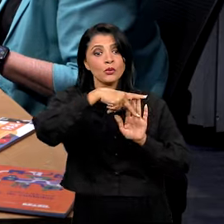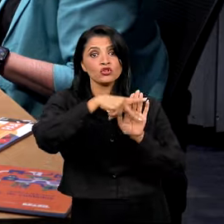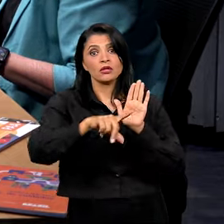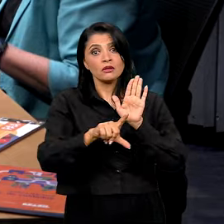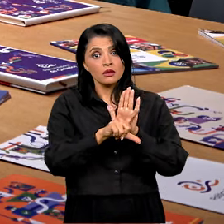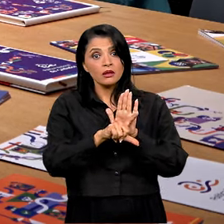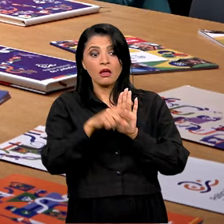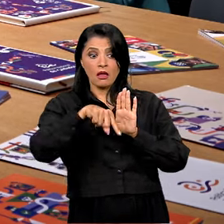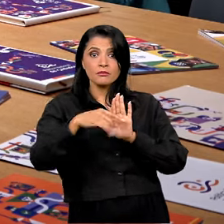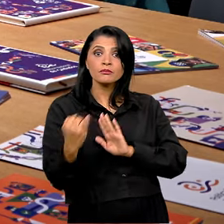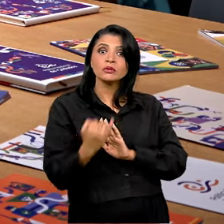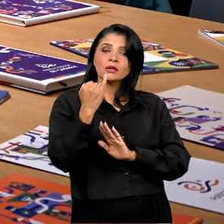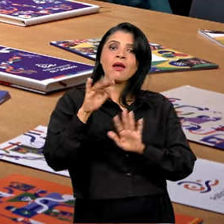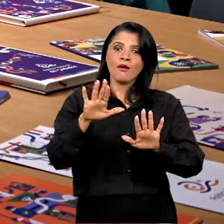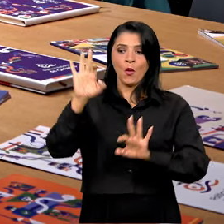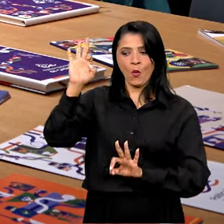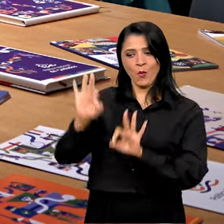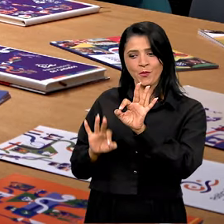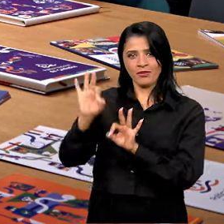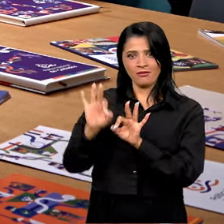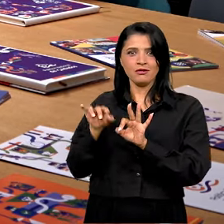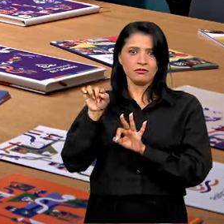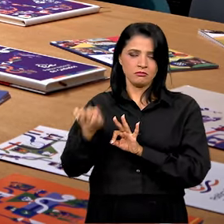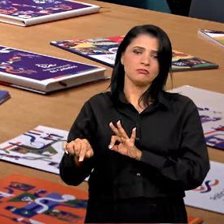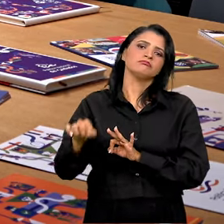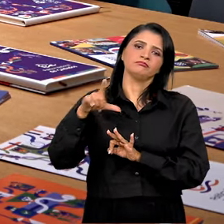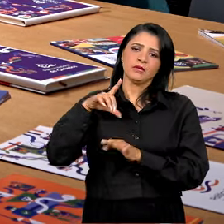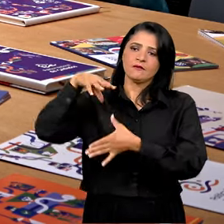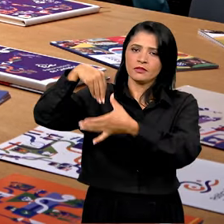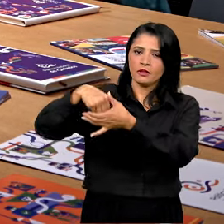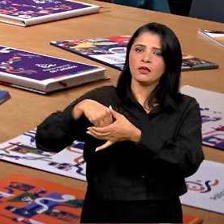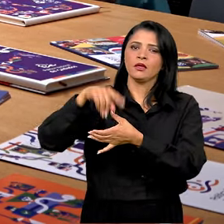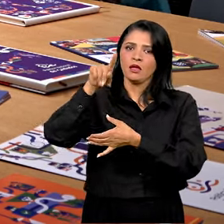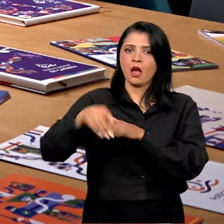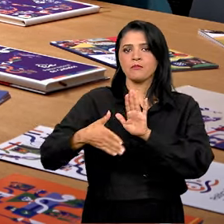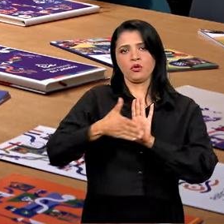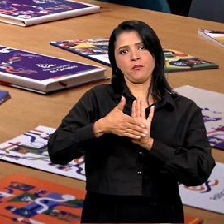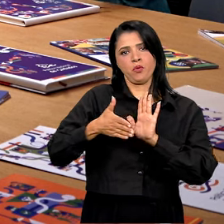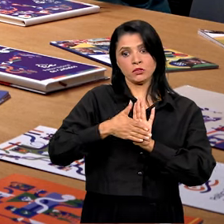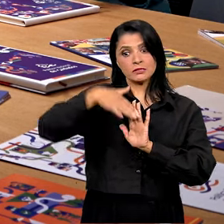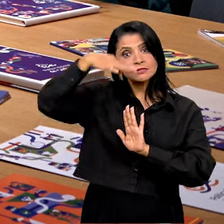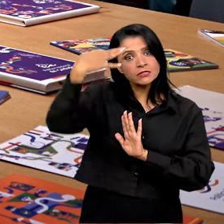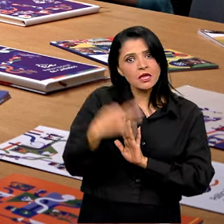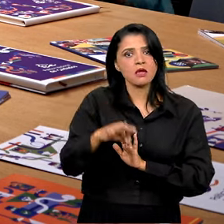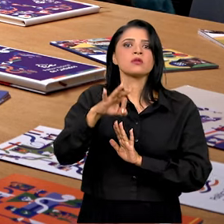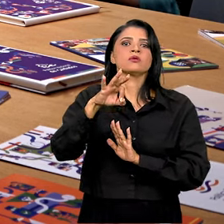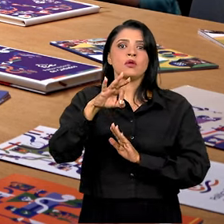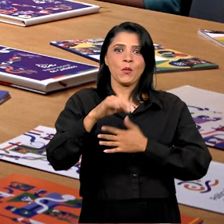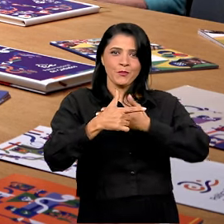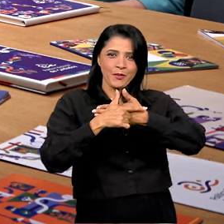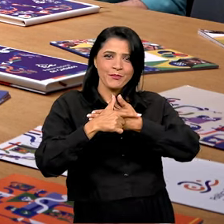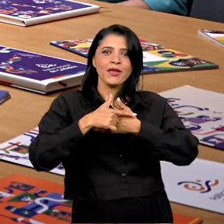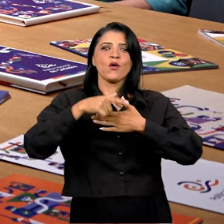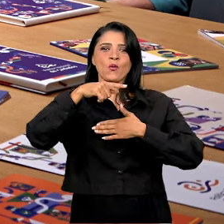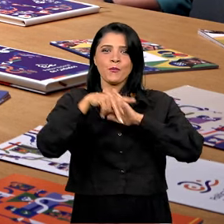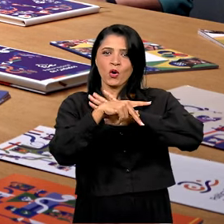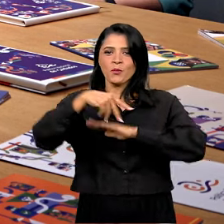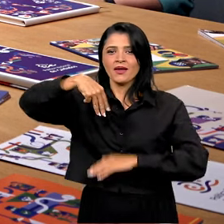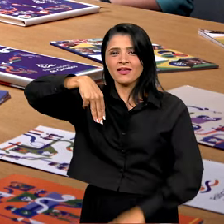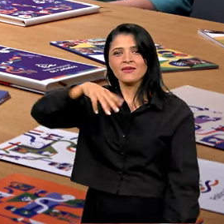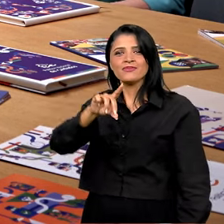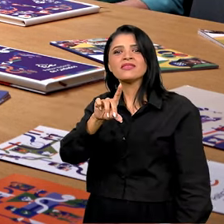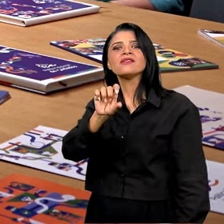de lei agora o plano é a no plano onde vão estar exatamente as propostas concretas e o papel do